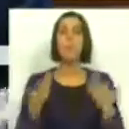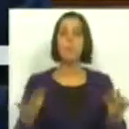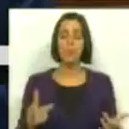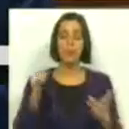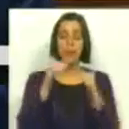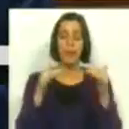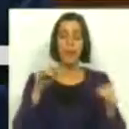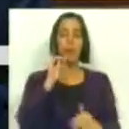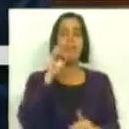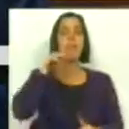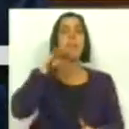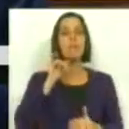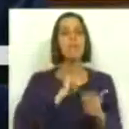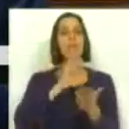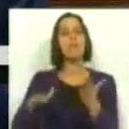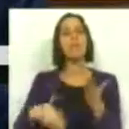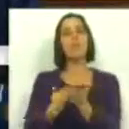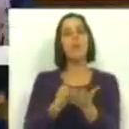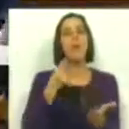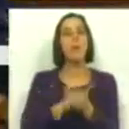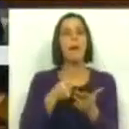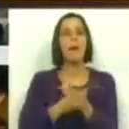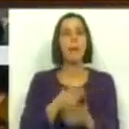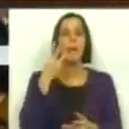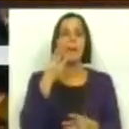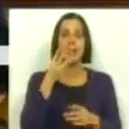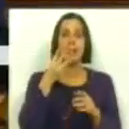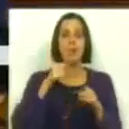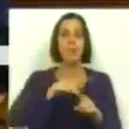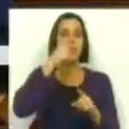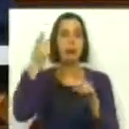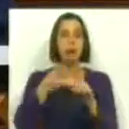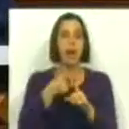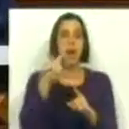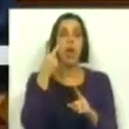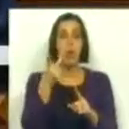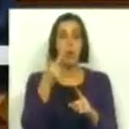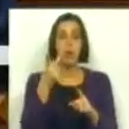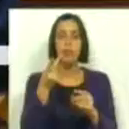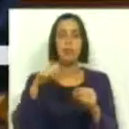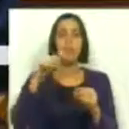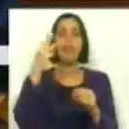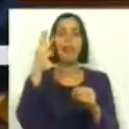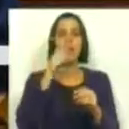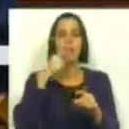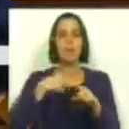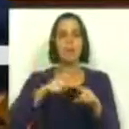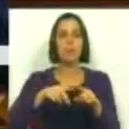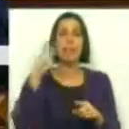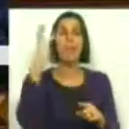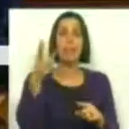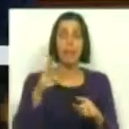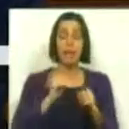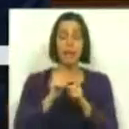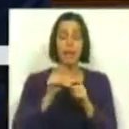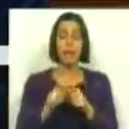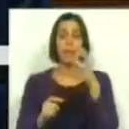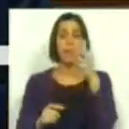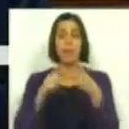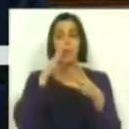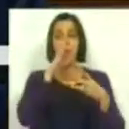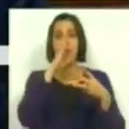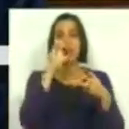Também ao nível do IMI, propomos o seu pagamento em 3 prestações anuais, em vez das 2 agora vigentes, no caso em que essas prestações